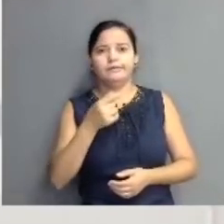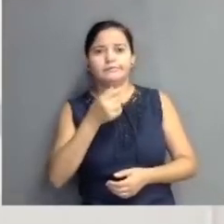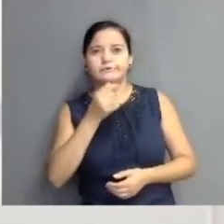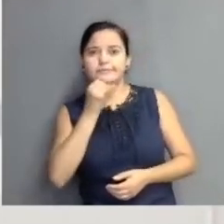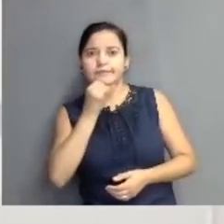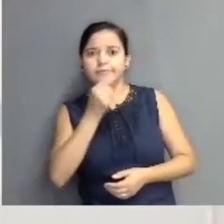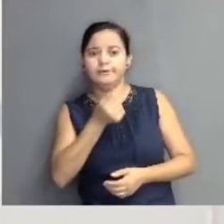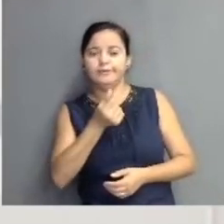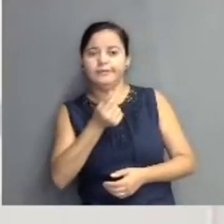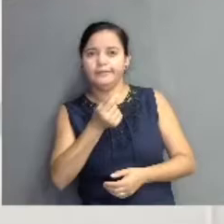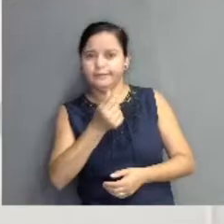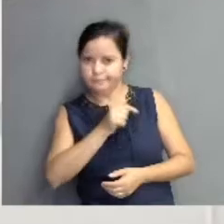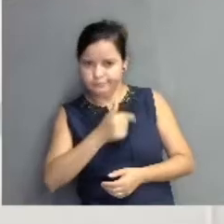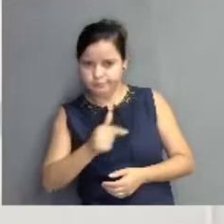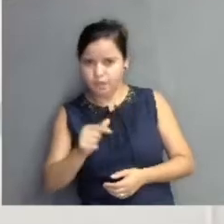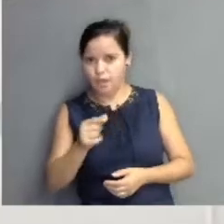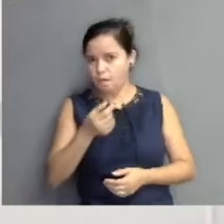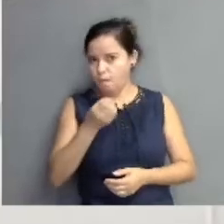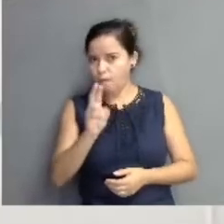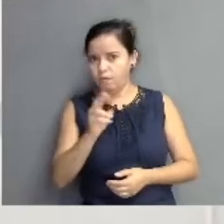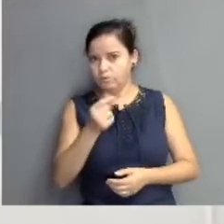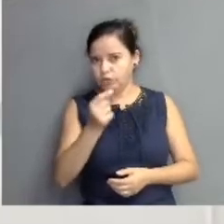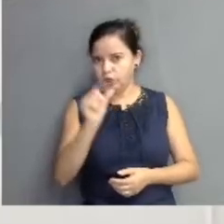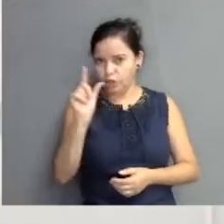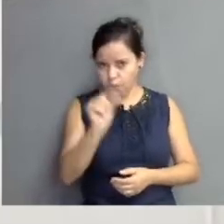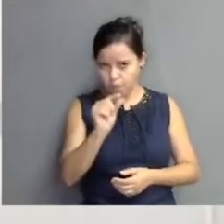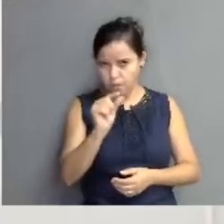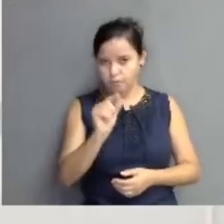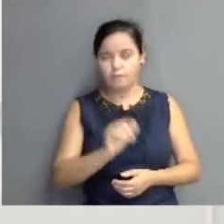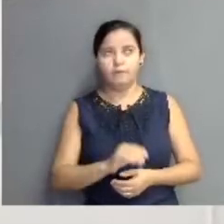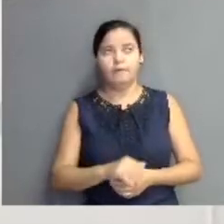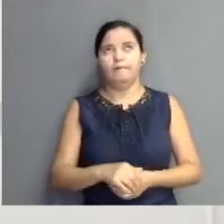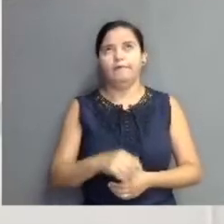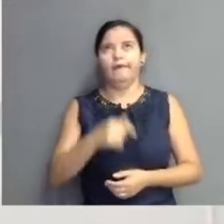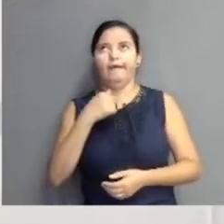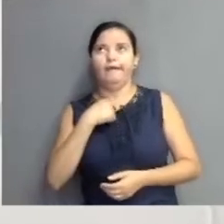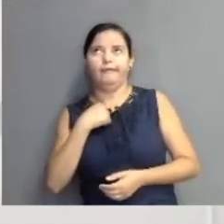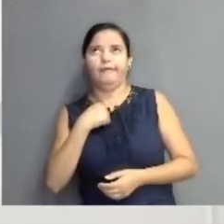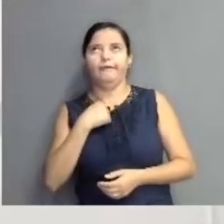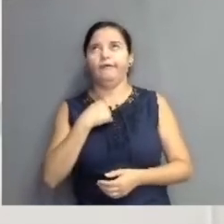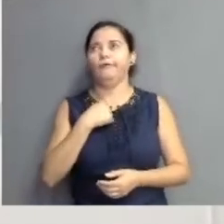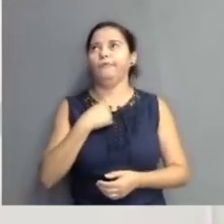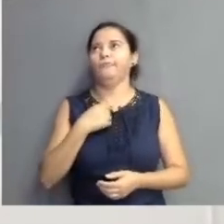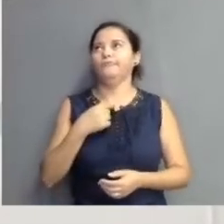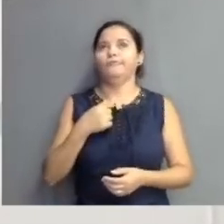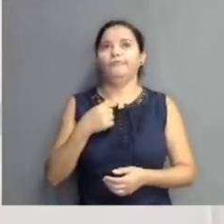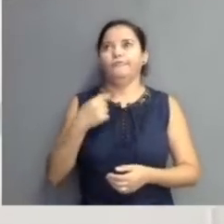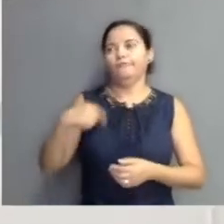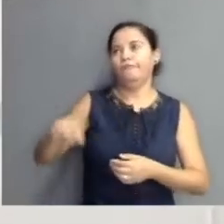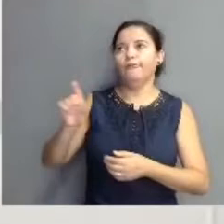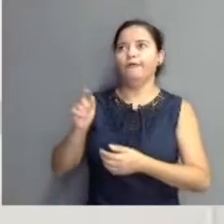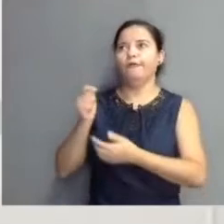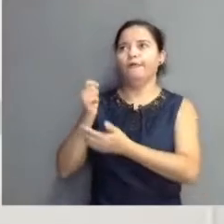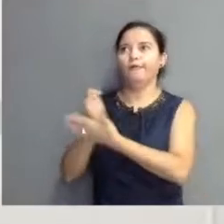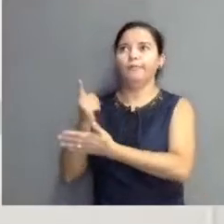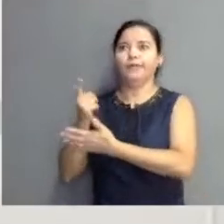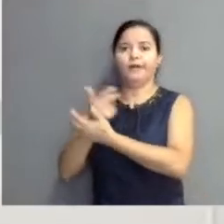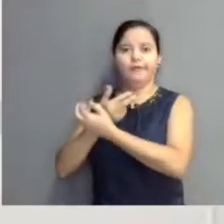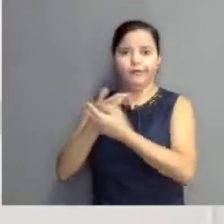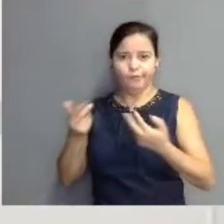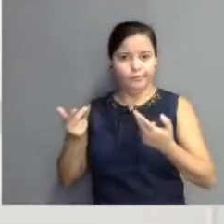para agradar uma pessoa que nem gosta dela. Imagina, eu comprar algo que não preciso, com dinheiro que eu não tenho, para agradar